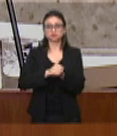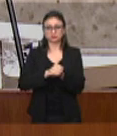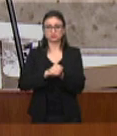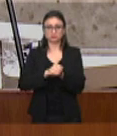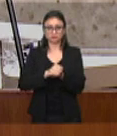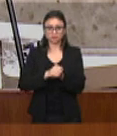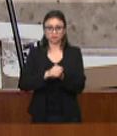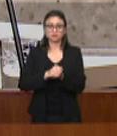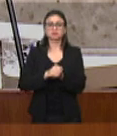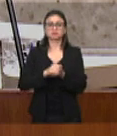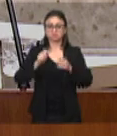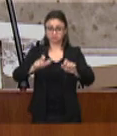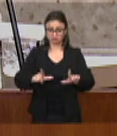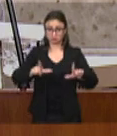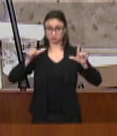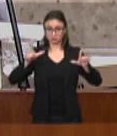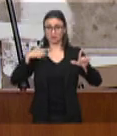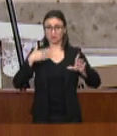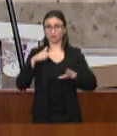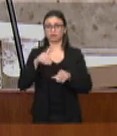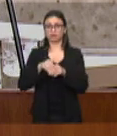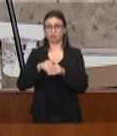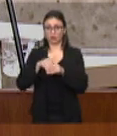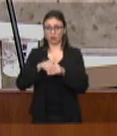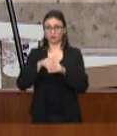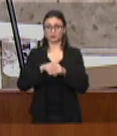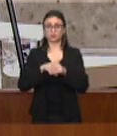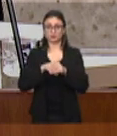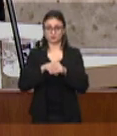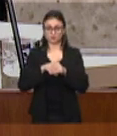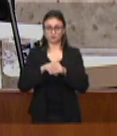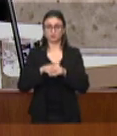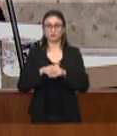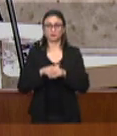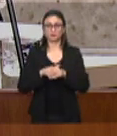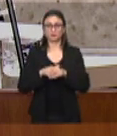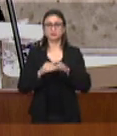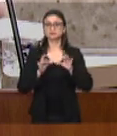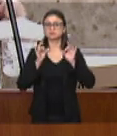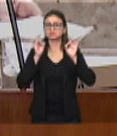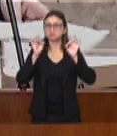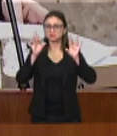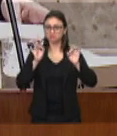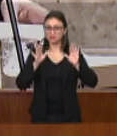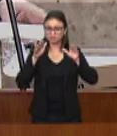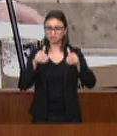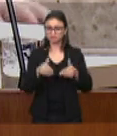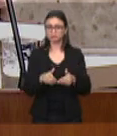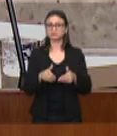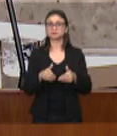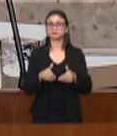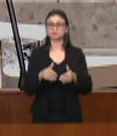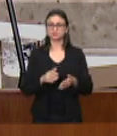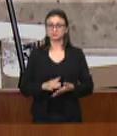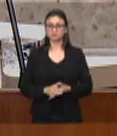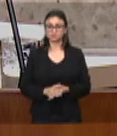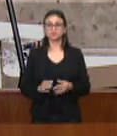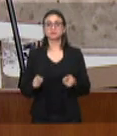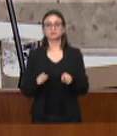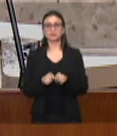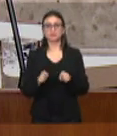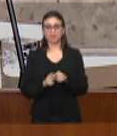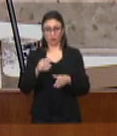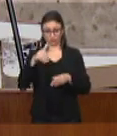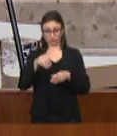que instituem o feriado do Dia da Consciência Negra. Especificamente com relação a esse ponto. Também no meu